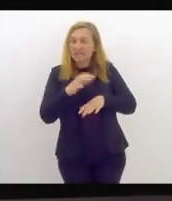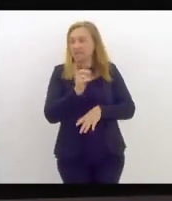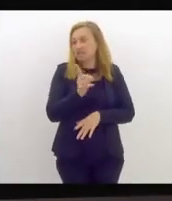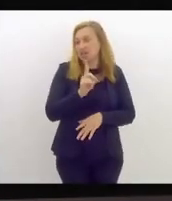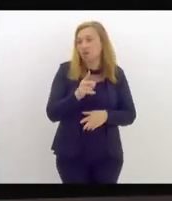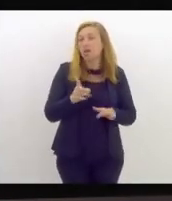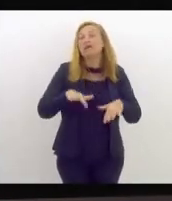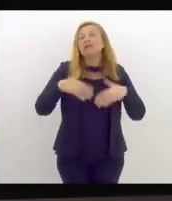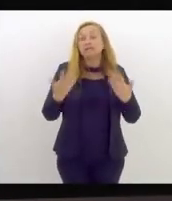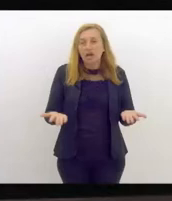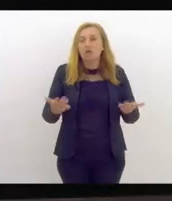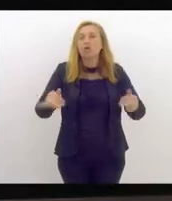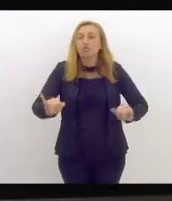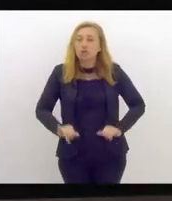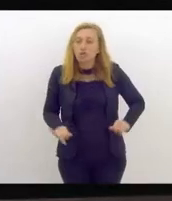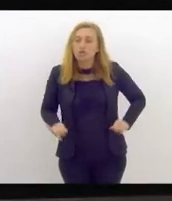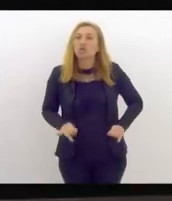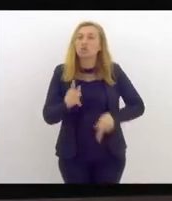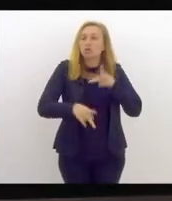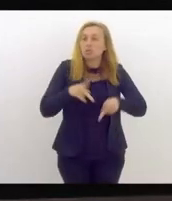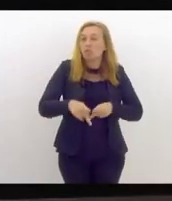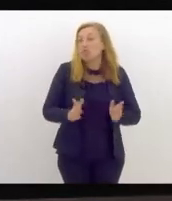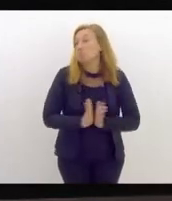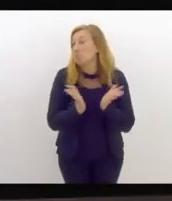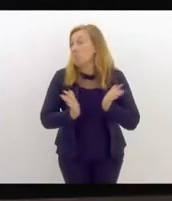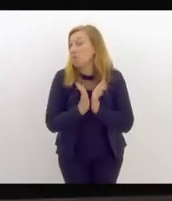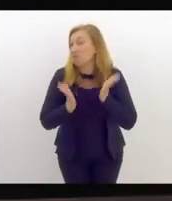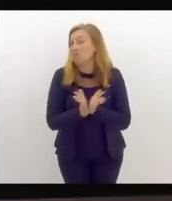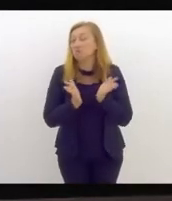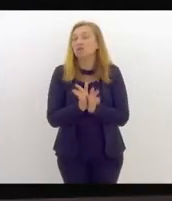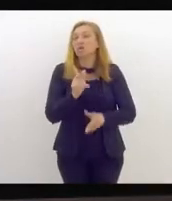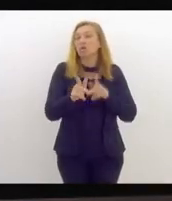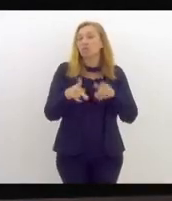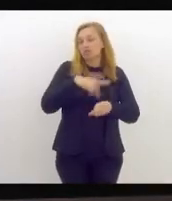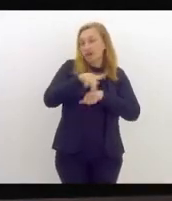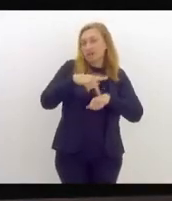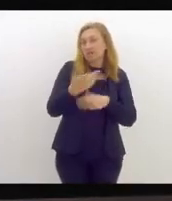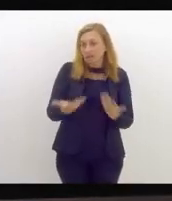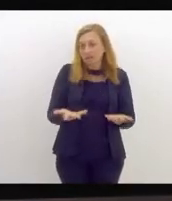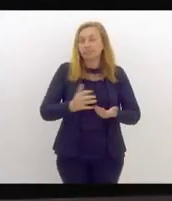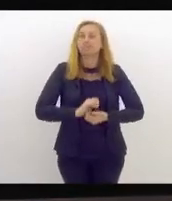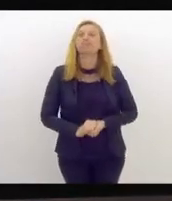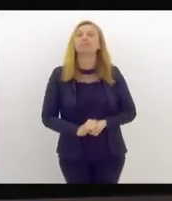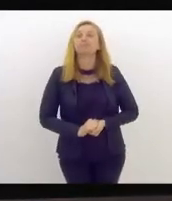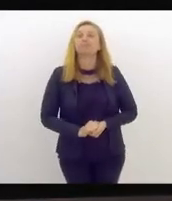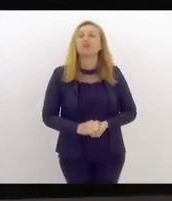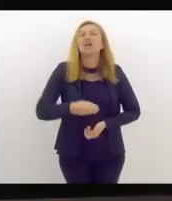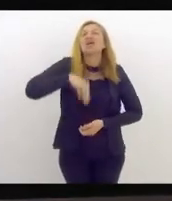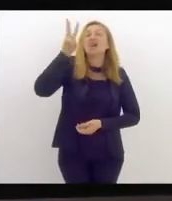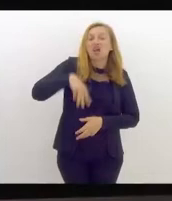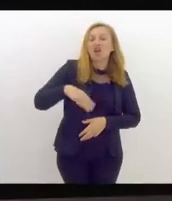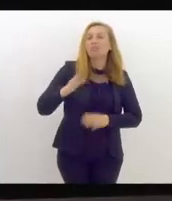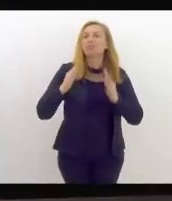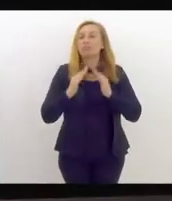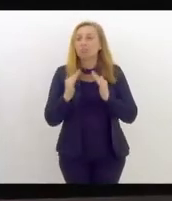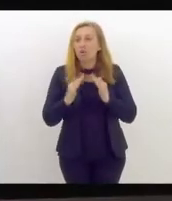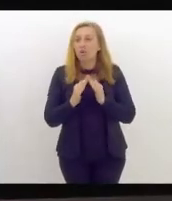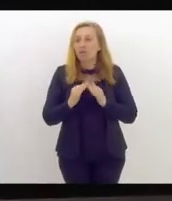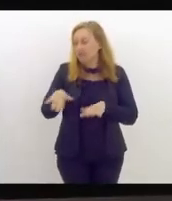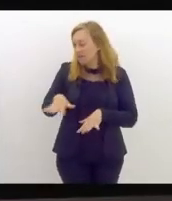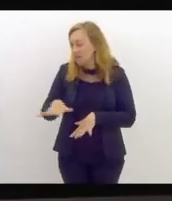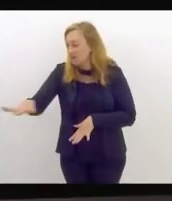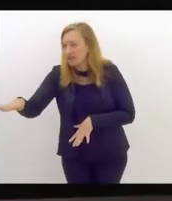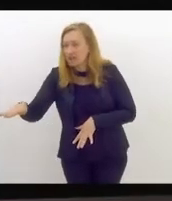a população tá sofrendo muito porque está de miséria do nosso país nosso estado é muito grande quem mora Quem mora nas